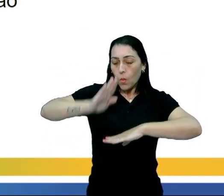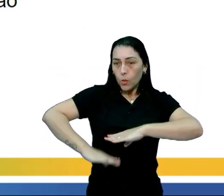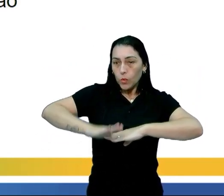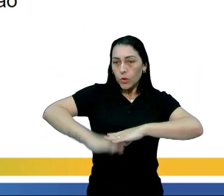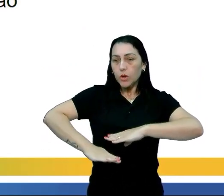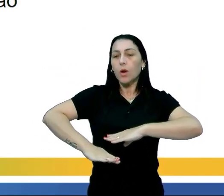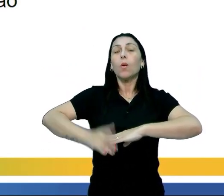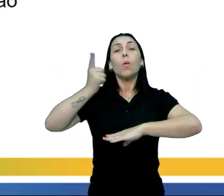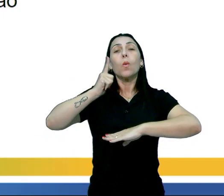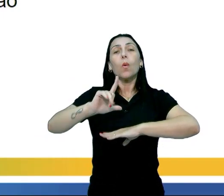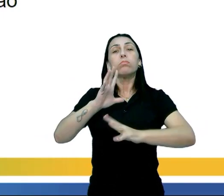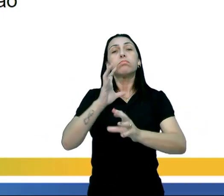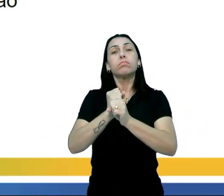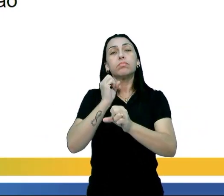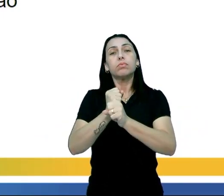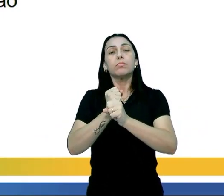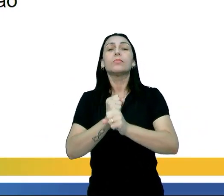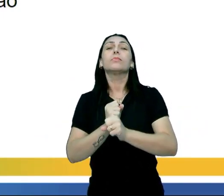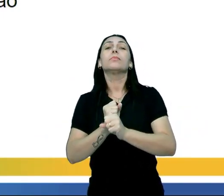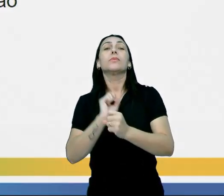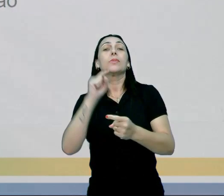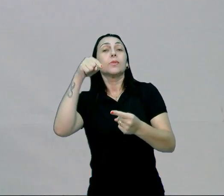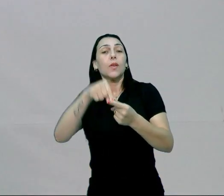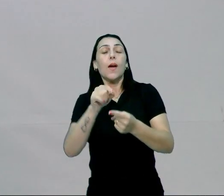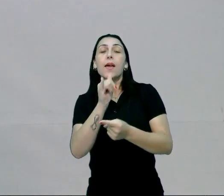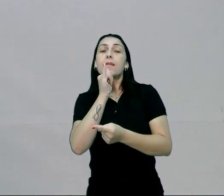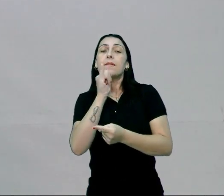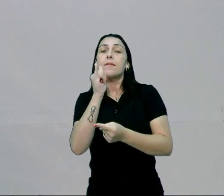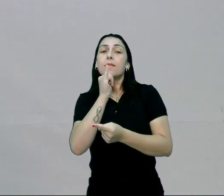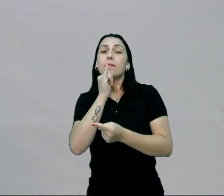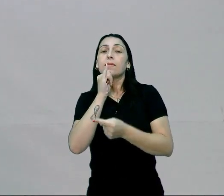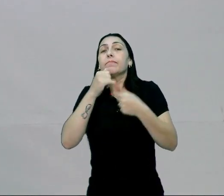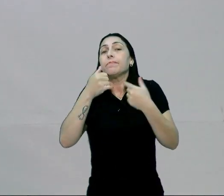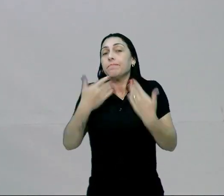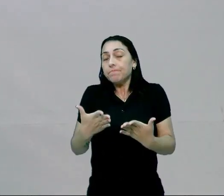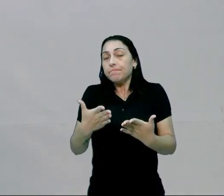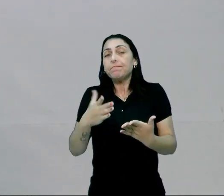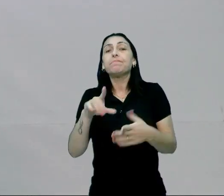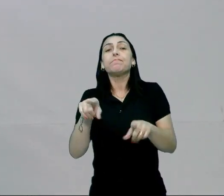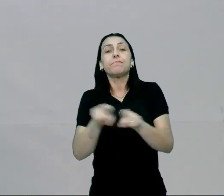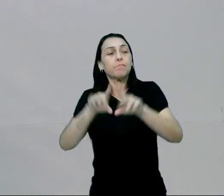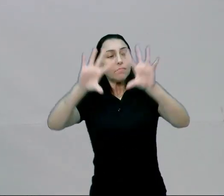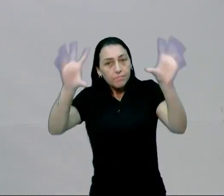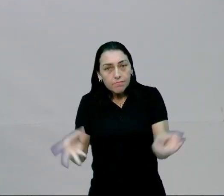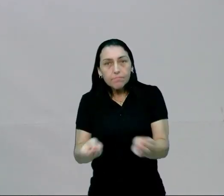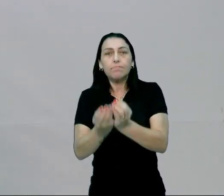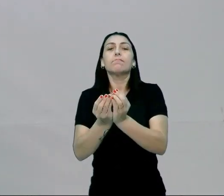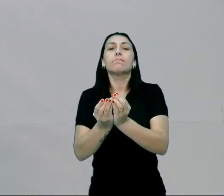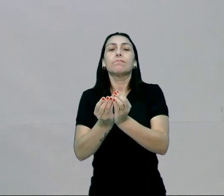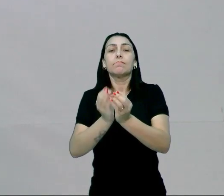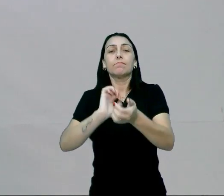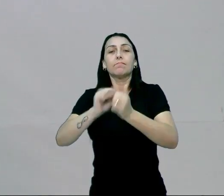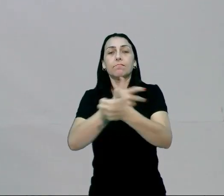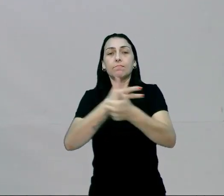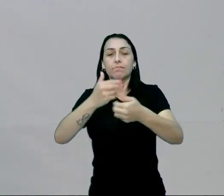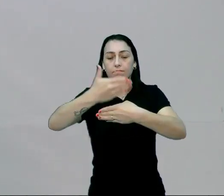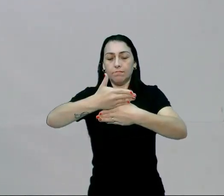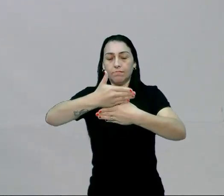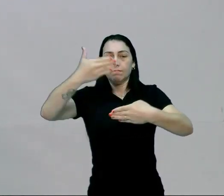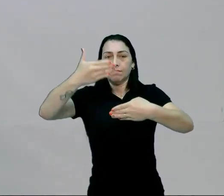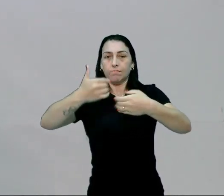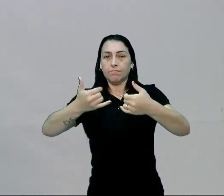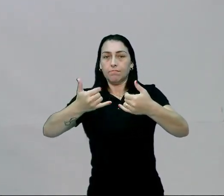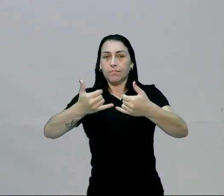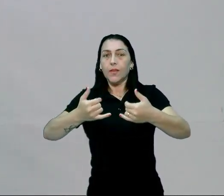que o ponto seja computado. Fundamento do exemplo, passe e recepção. Aqui de forma resumida. Esporte de rede,